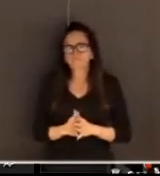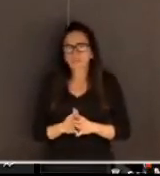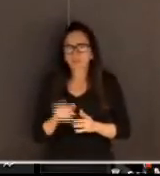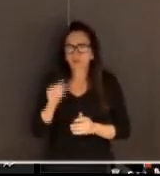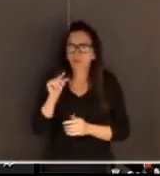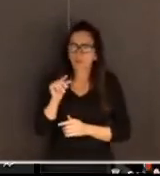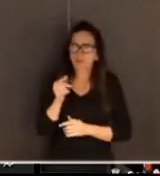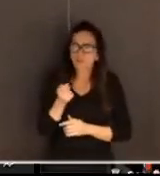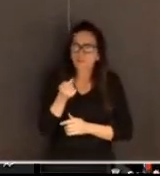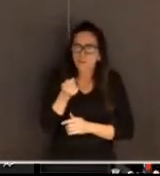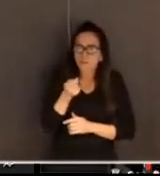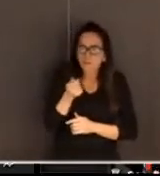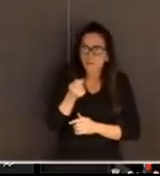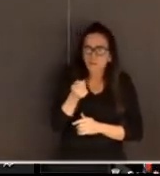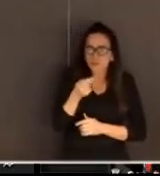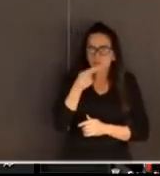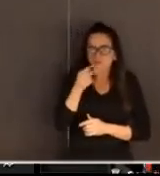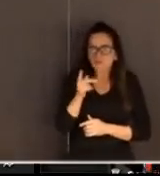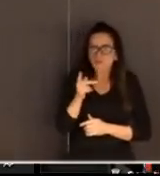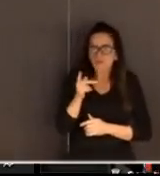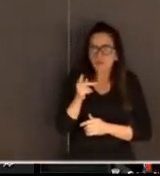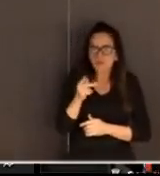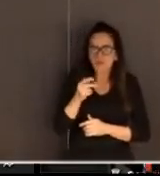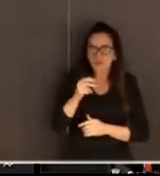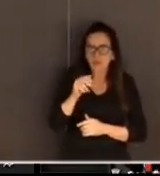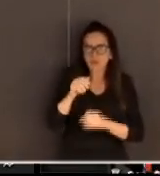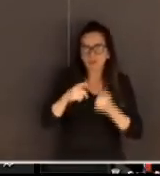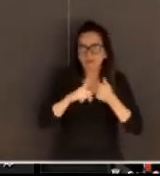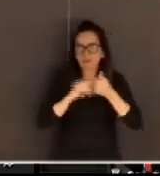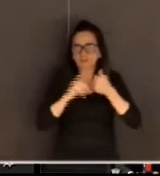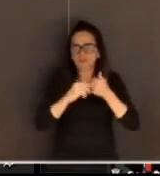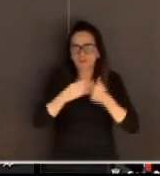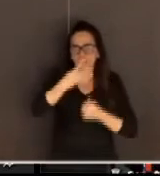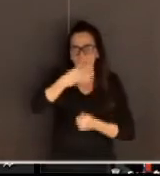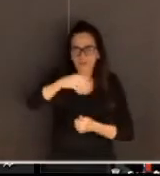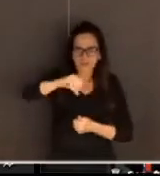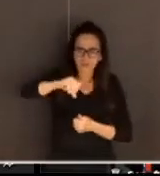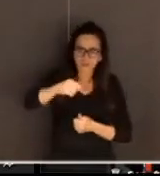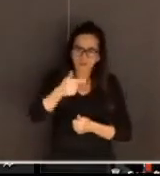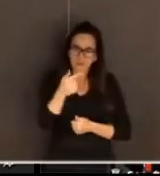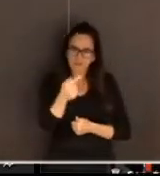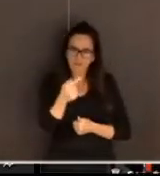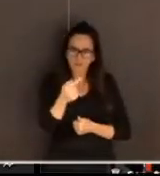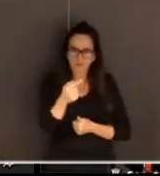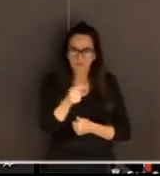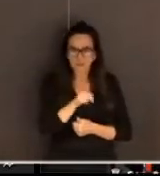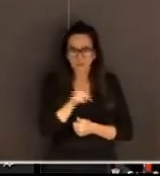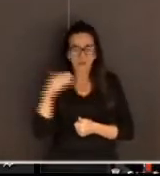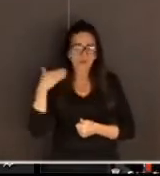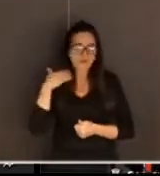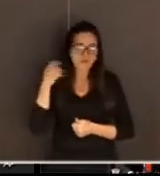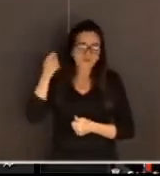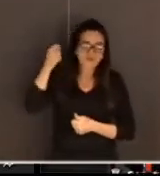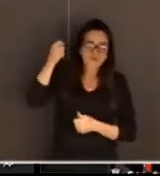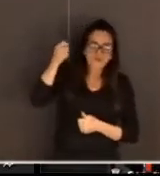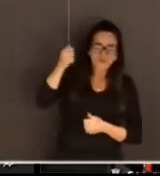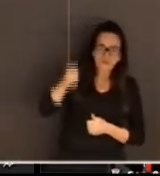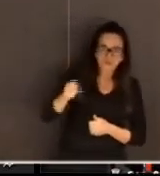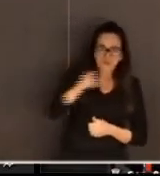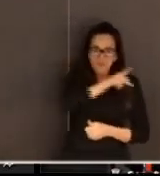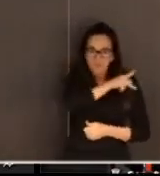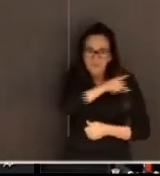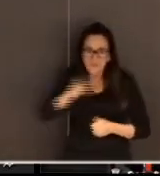mencionado, inclusive, pela doutrina, que é o artigo 497. Ele diz que cabe ao juiz, presidente do tribunal do